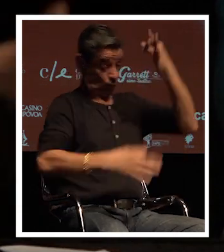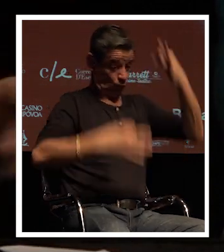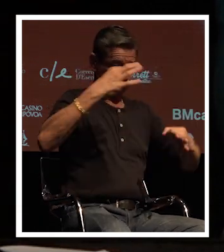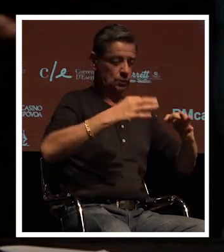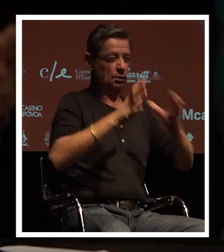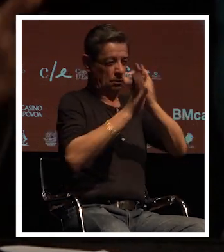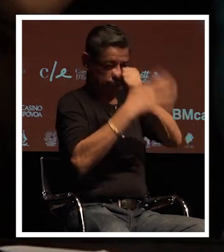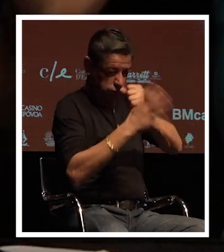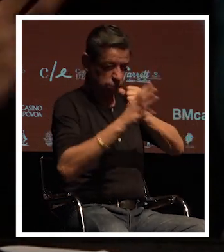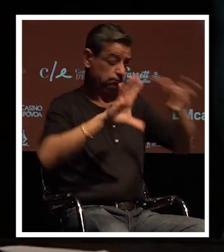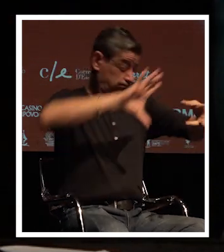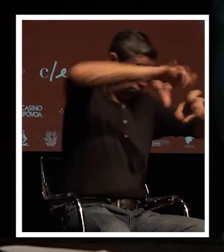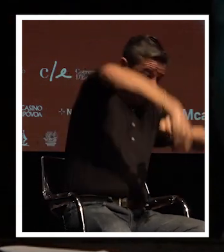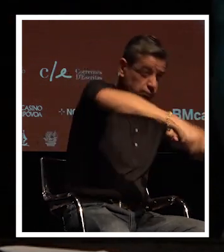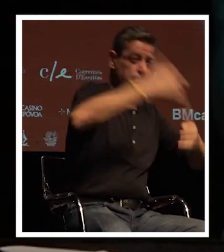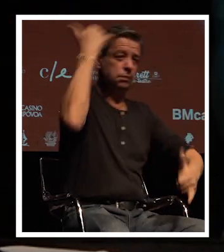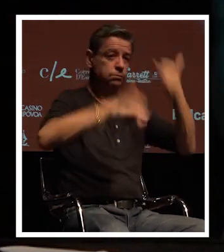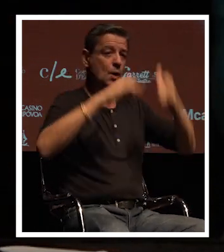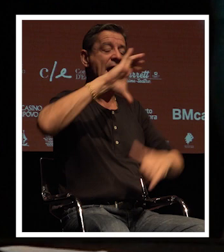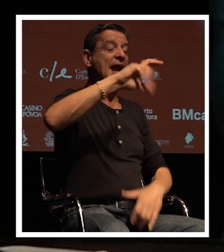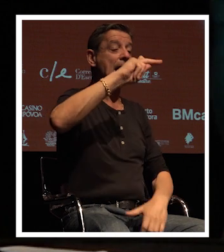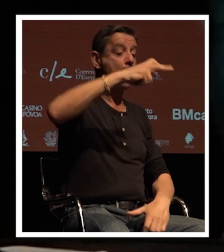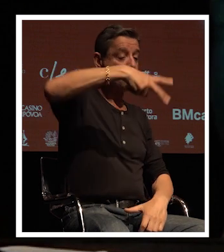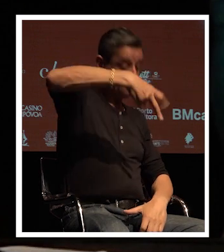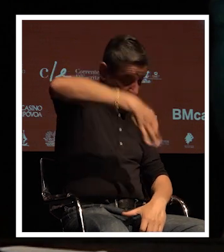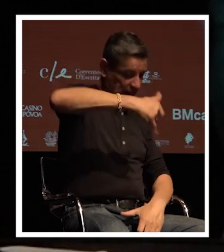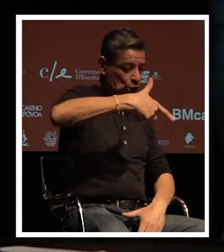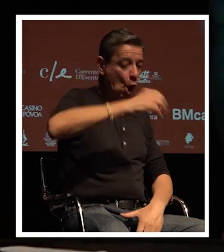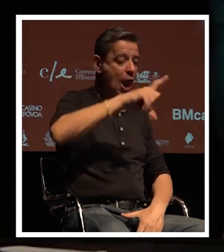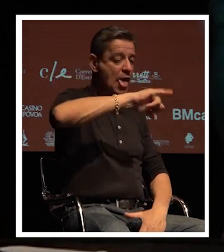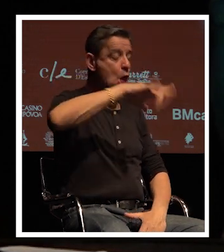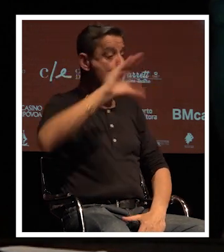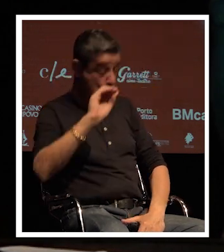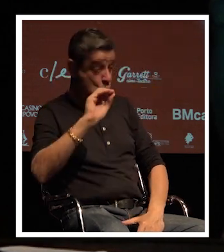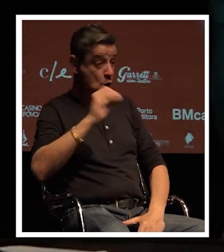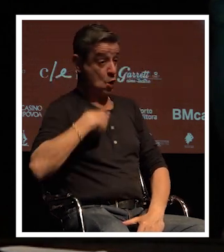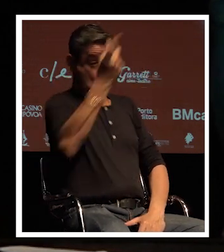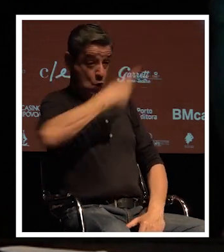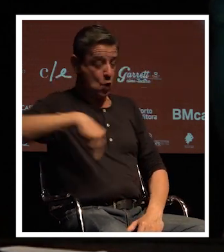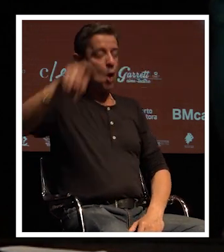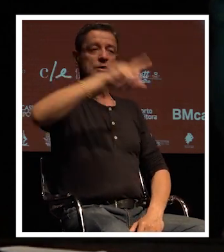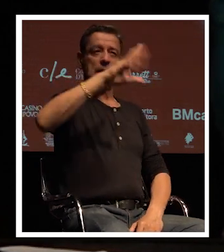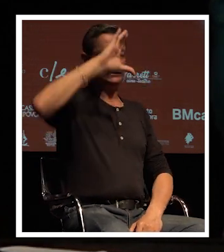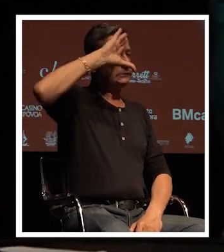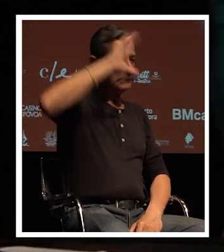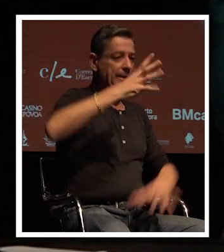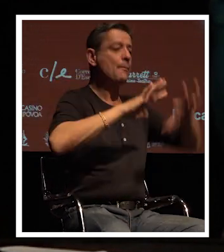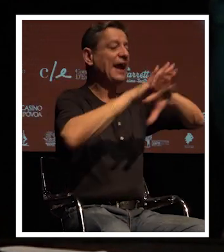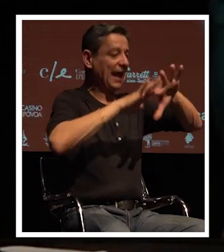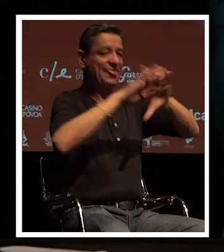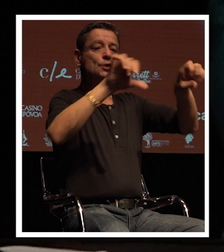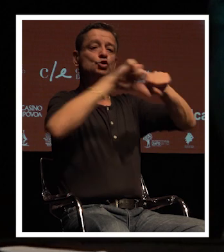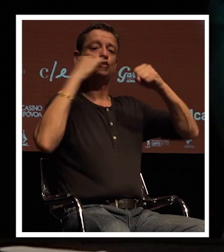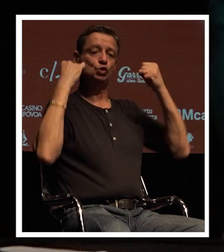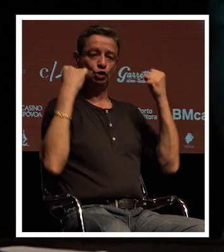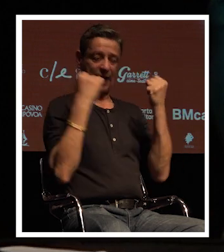assaltadas foram vandalizadas Como de resto no Capitólio e nós sabemos que isso foi movido pelas pelas redes sociais